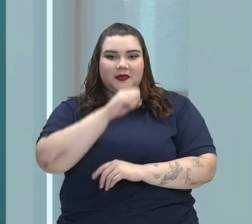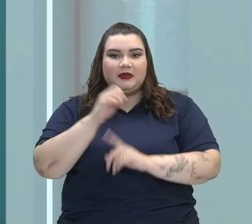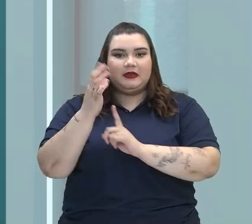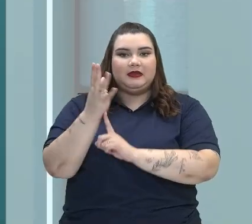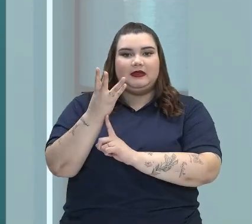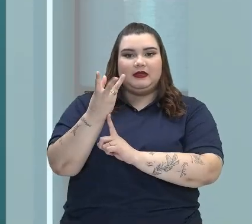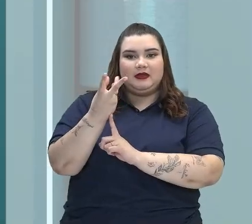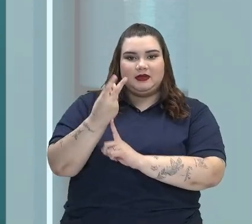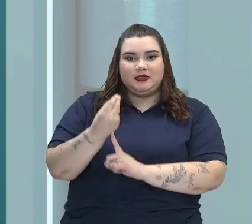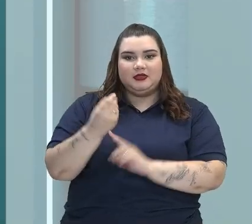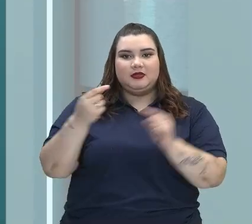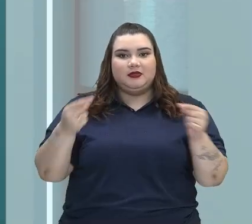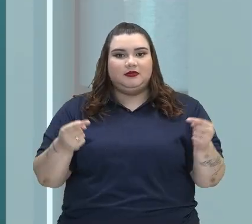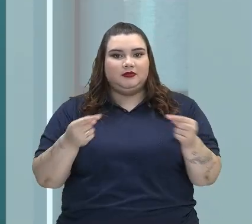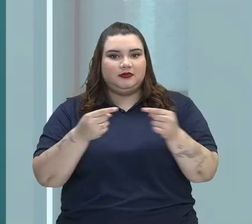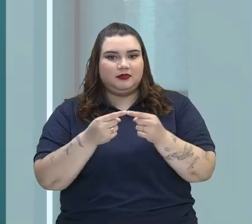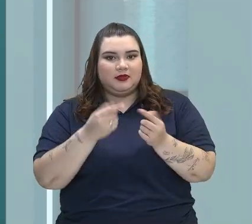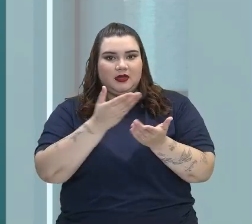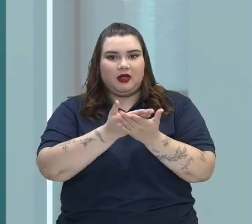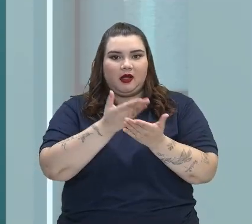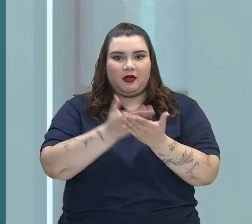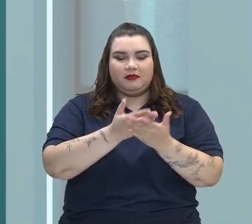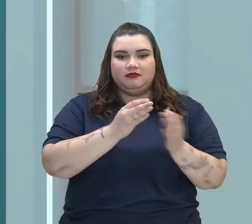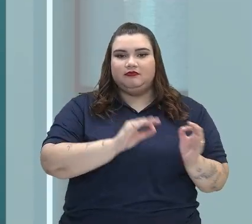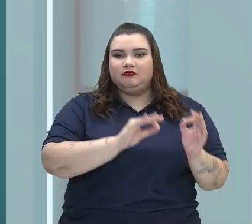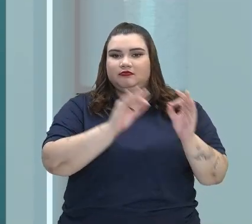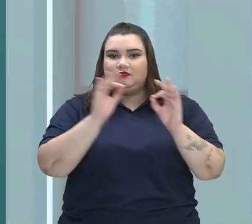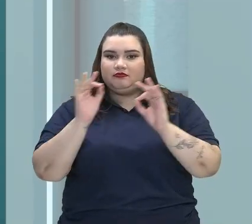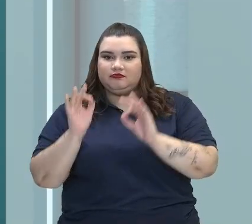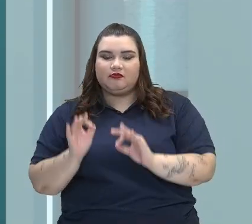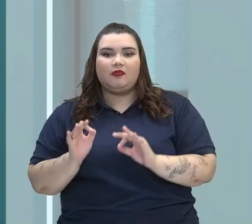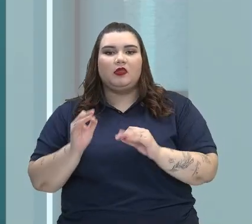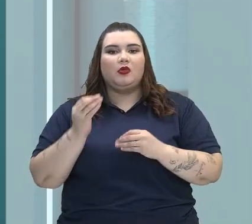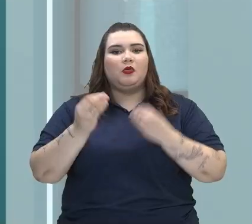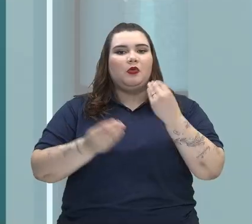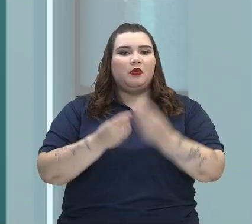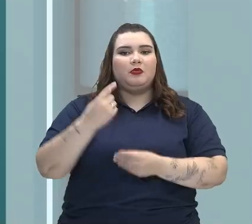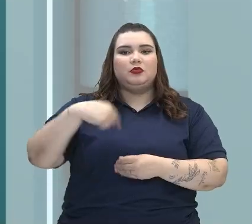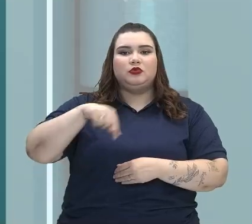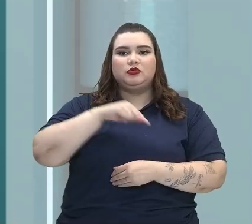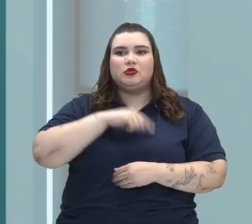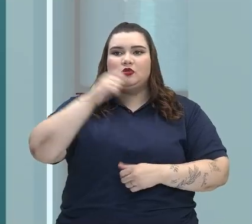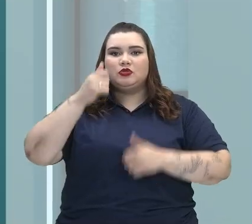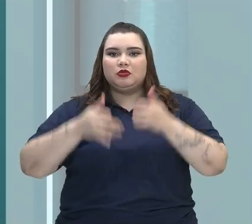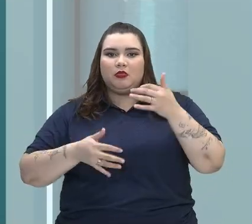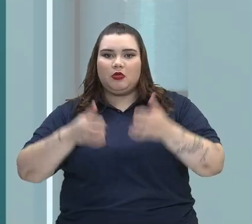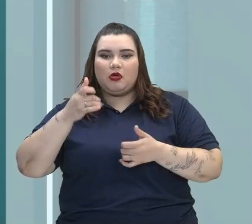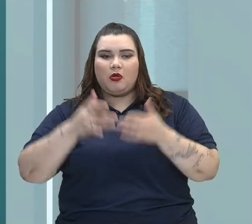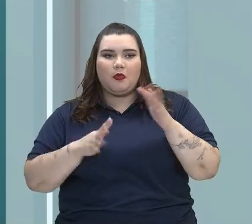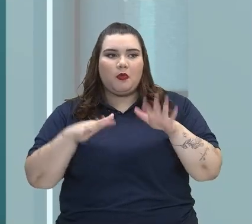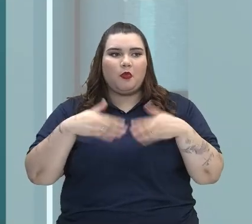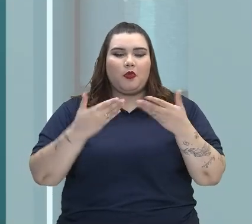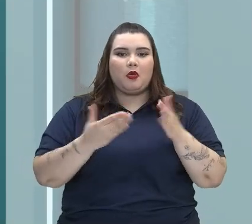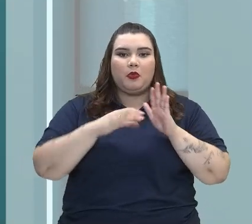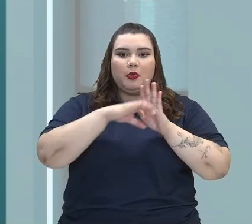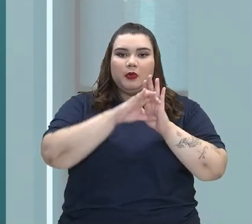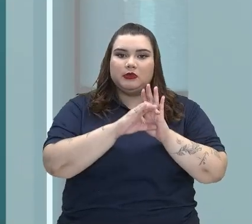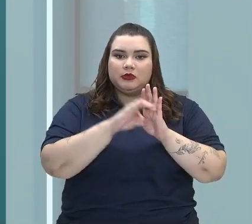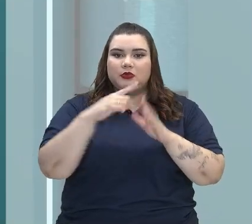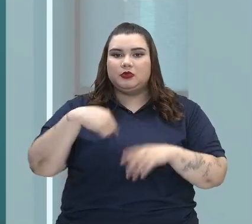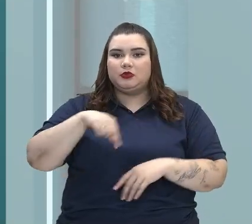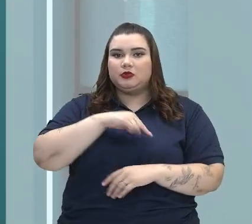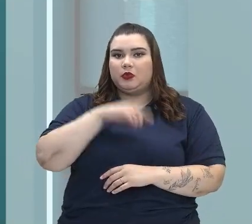foi feito durante as nossas aulas. O que nós falamos, o que nós comentamos, quais foram os conceitos que